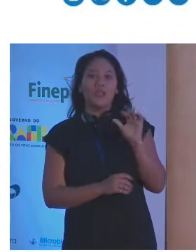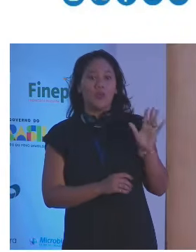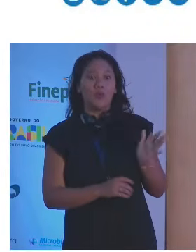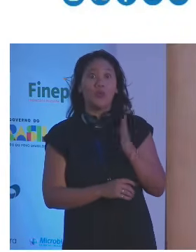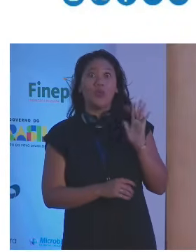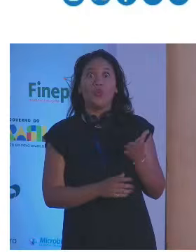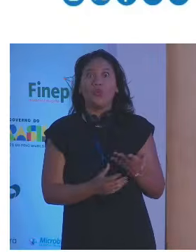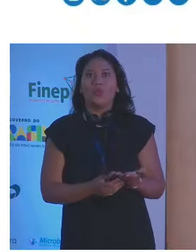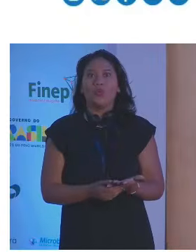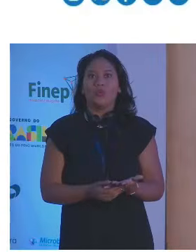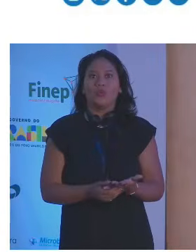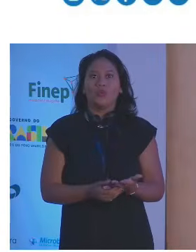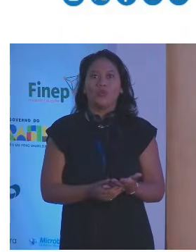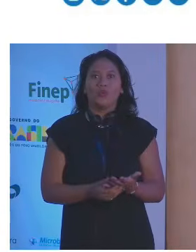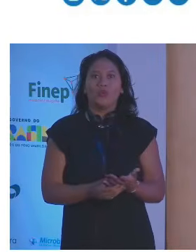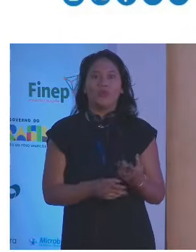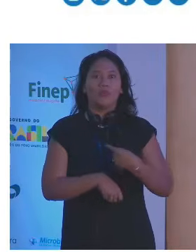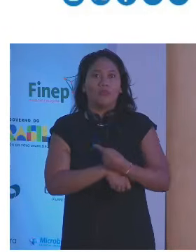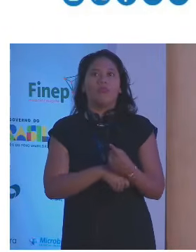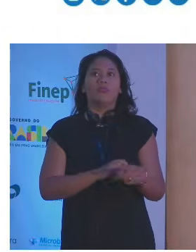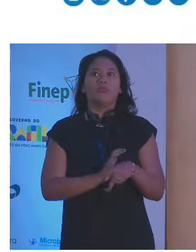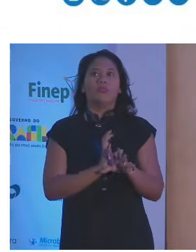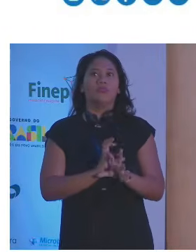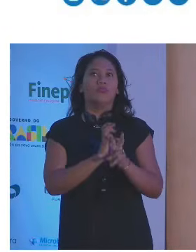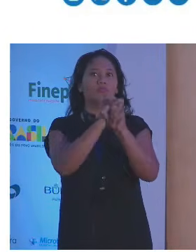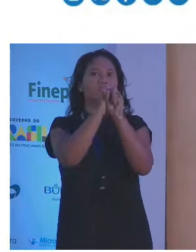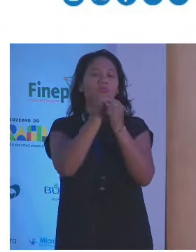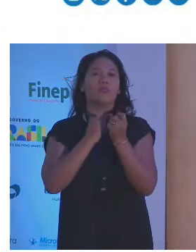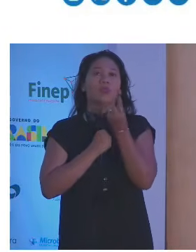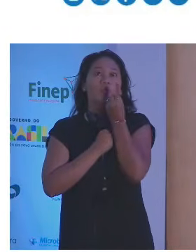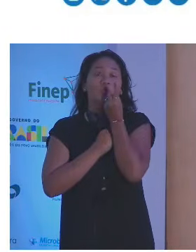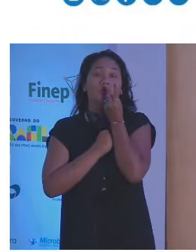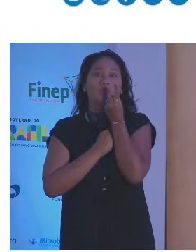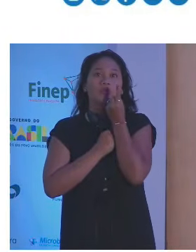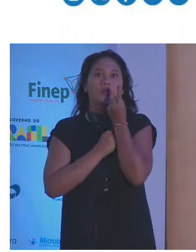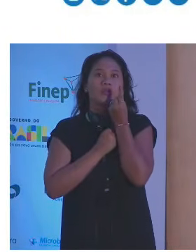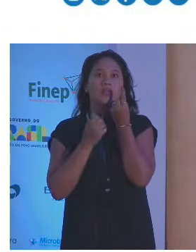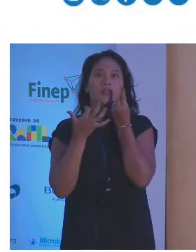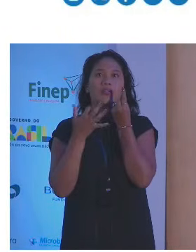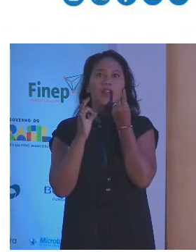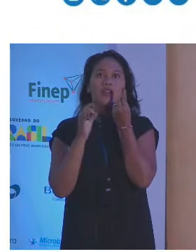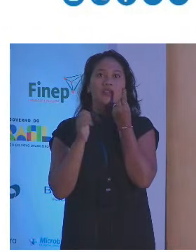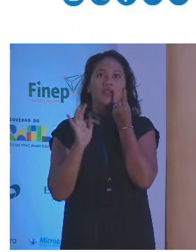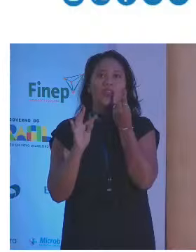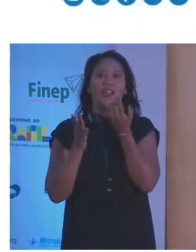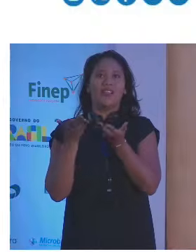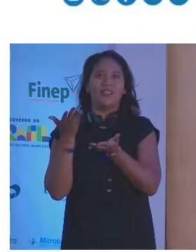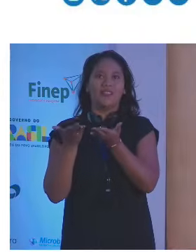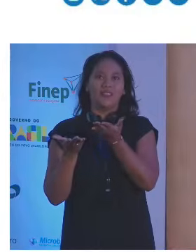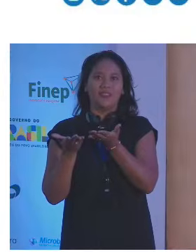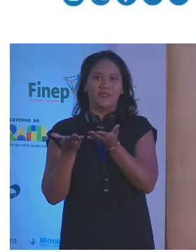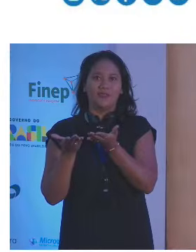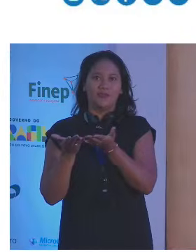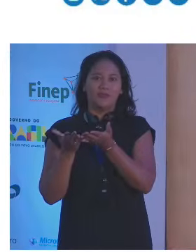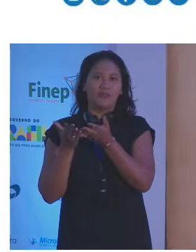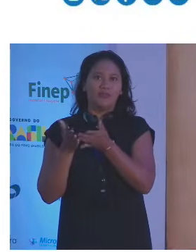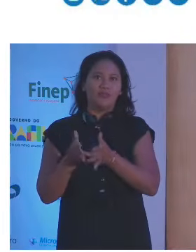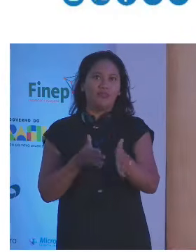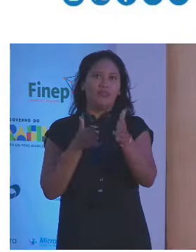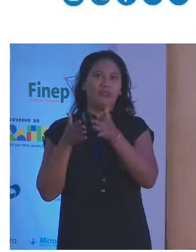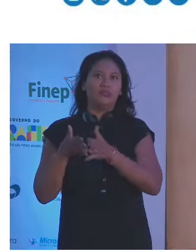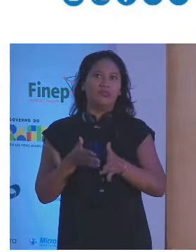né? Aí a gente chega a uma conta de que em 1 segundo são 10 toneladas de sedimento